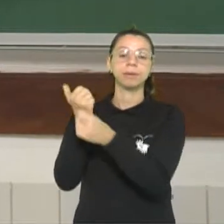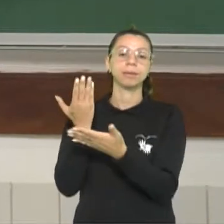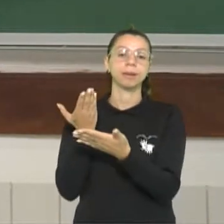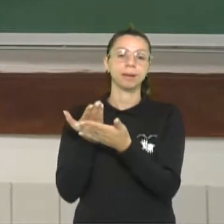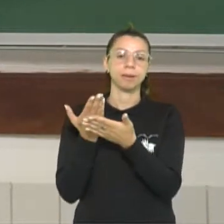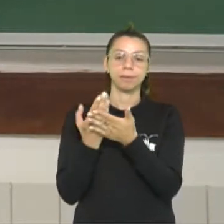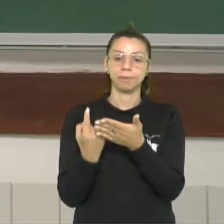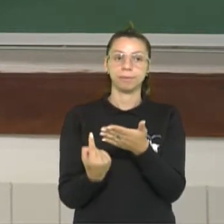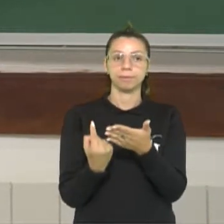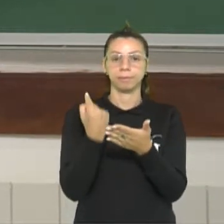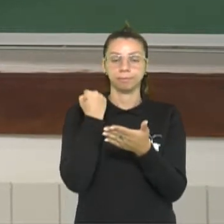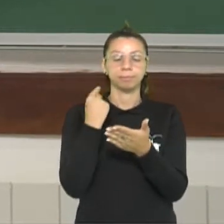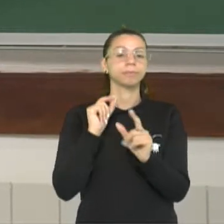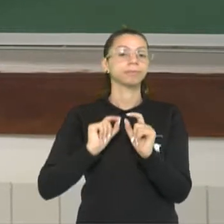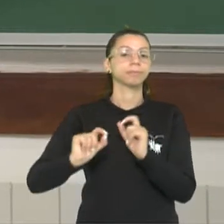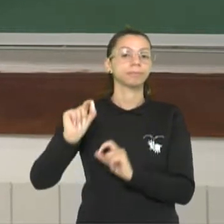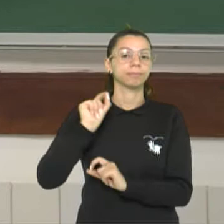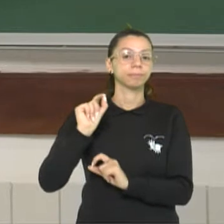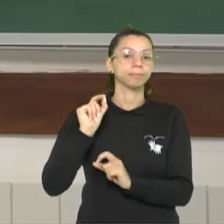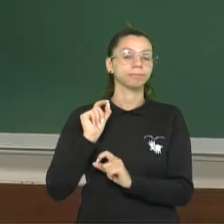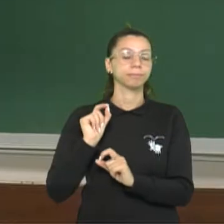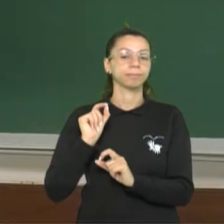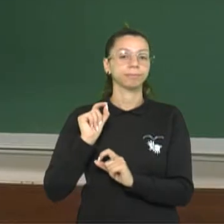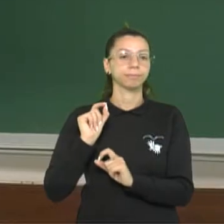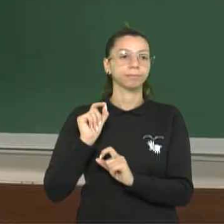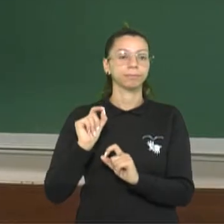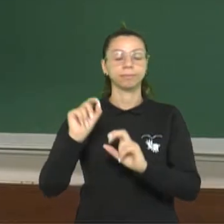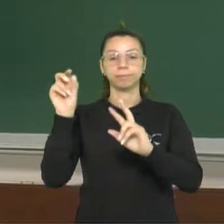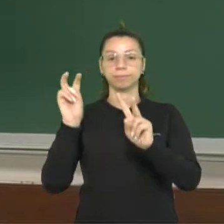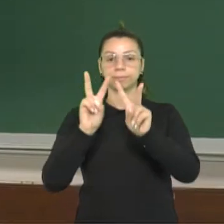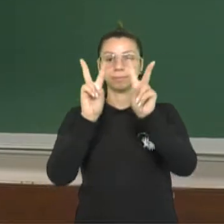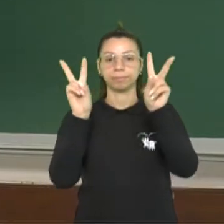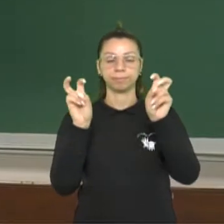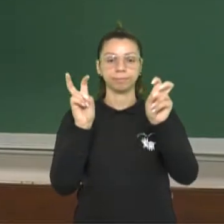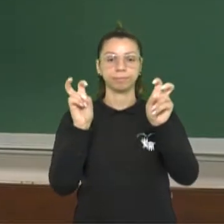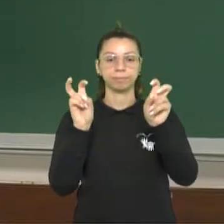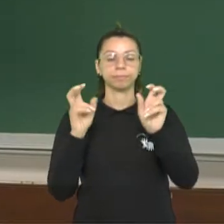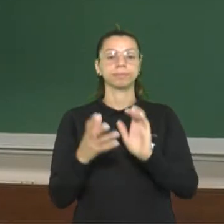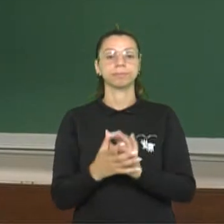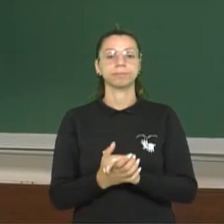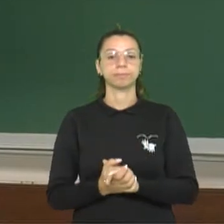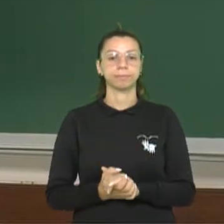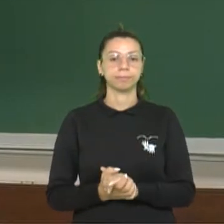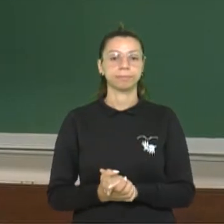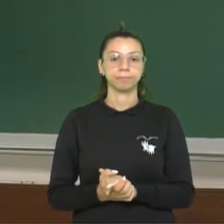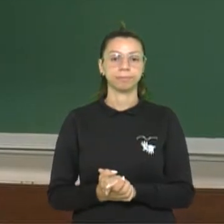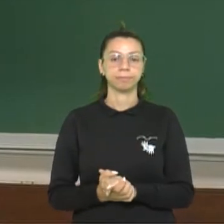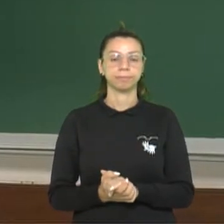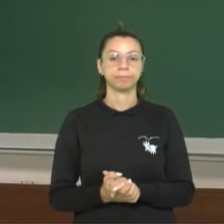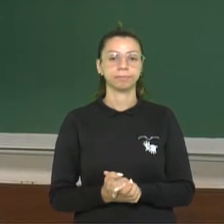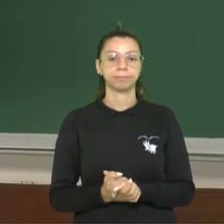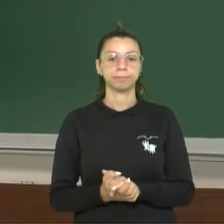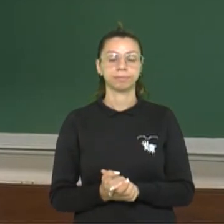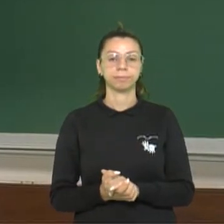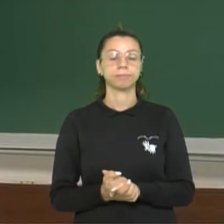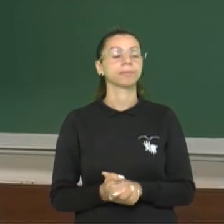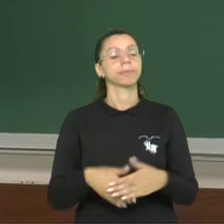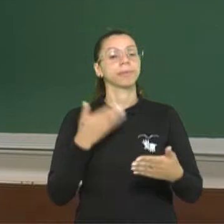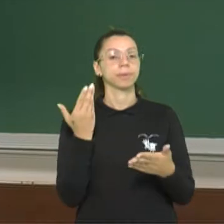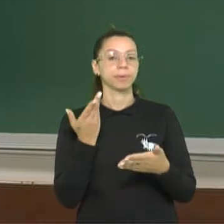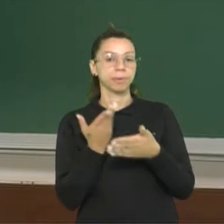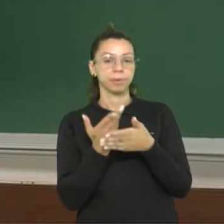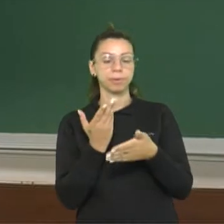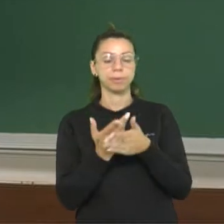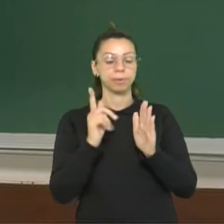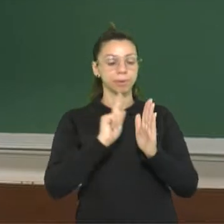anterior, em la clase passada. Teníamos el título Por que sin maíz no hay país? Né? Nós estudamos